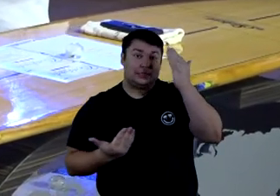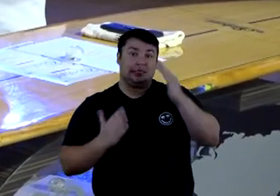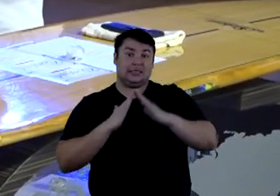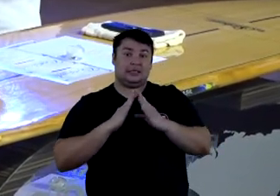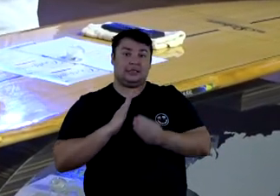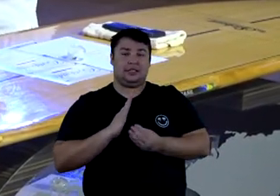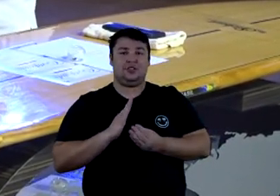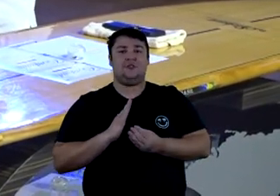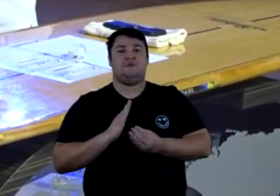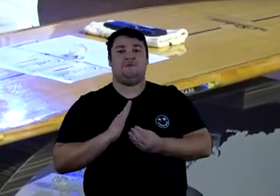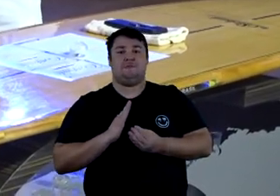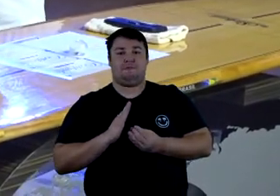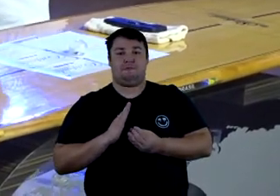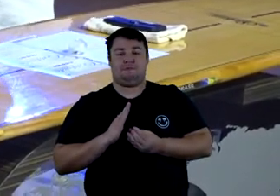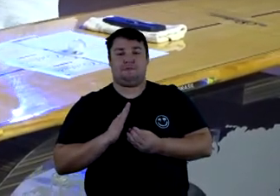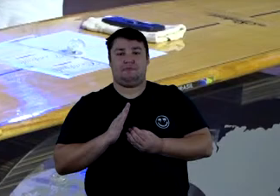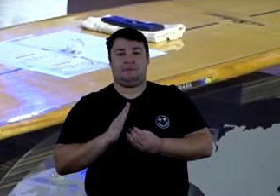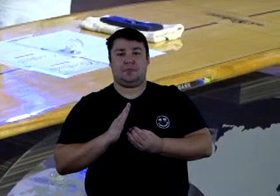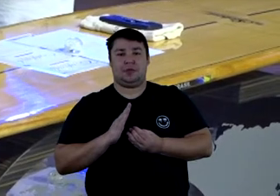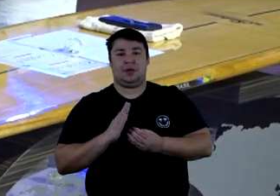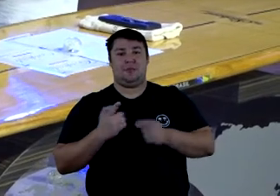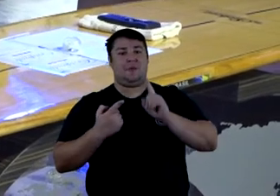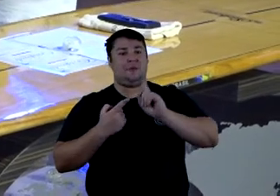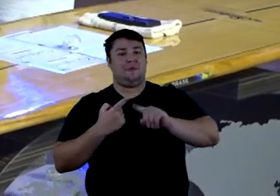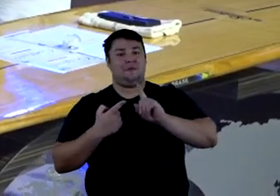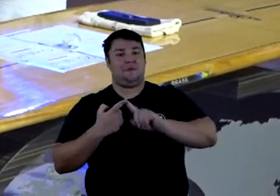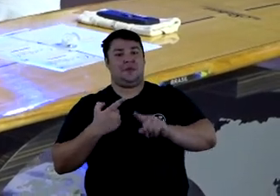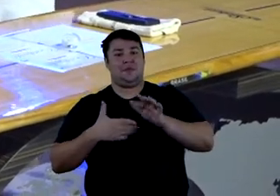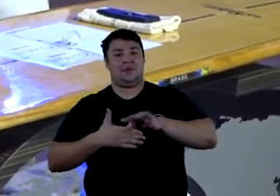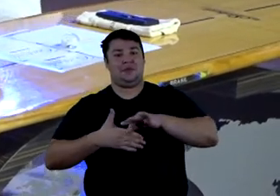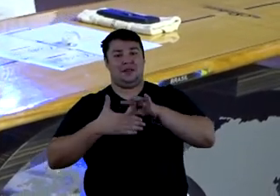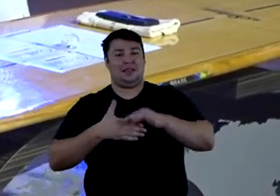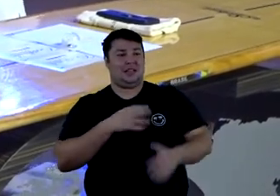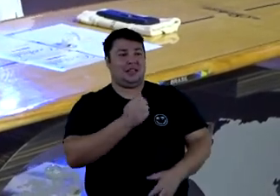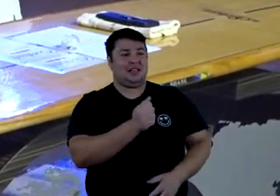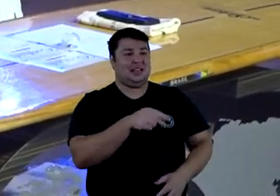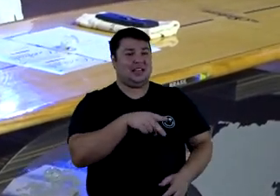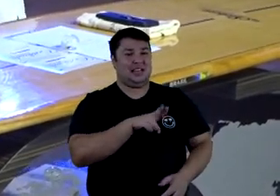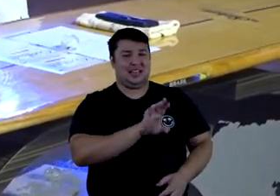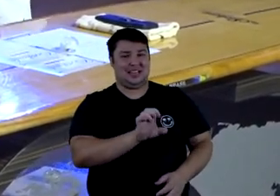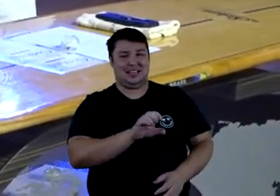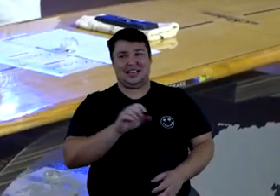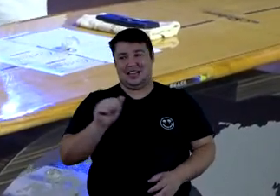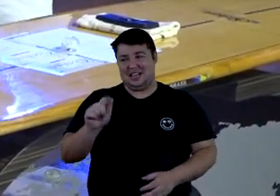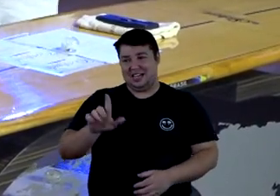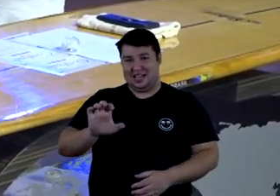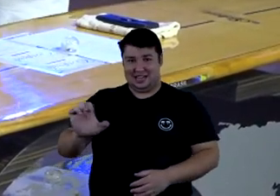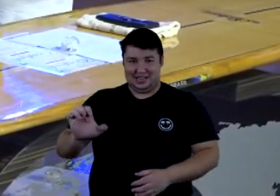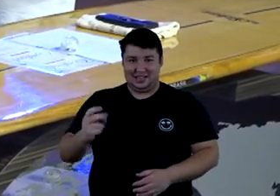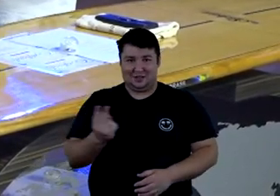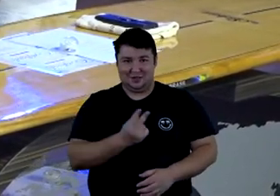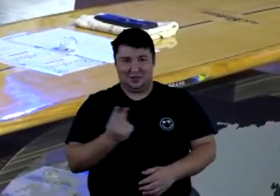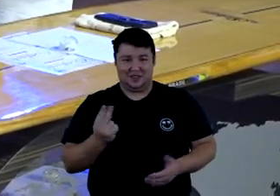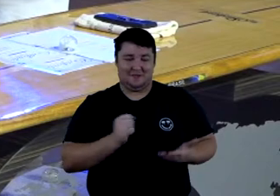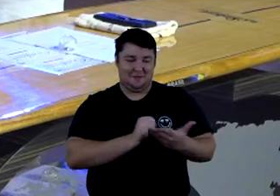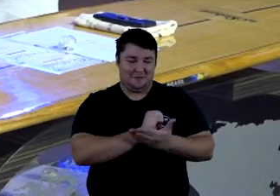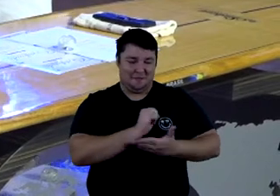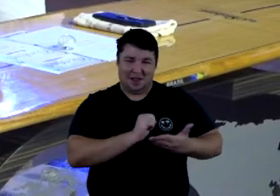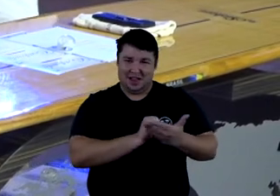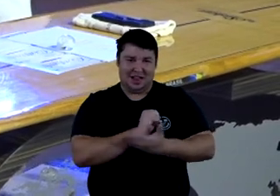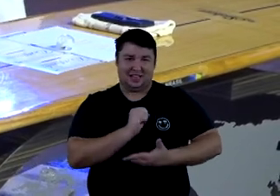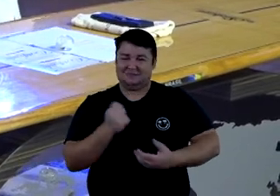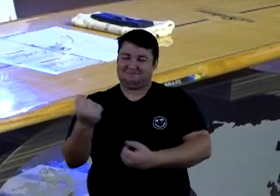casa, aos meus primeiros líderes, o André e a Lê, que foram fundamentais,